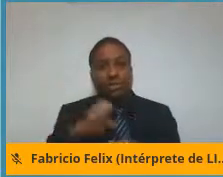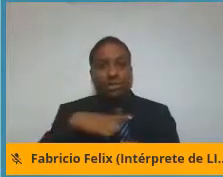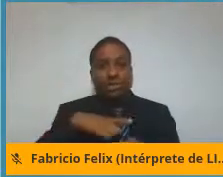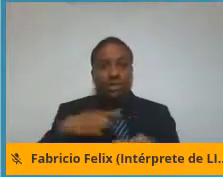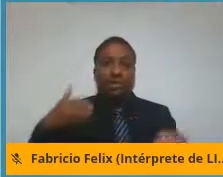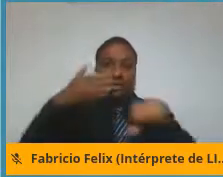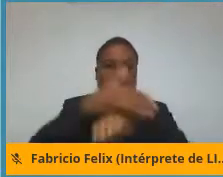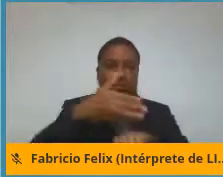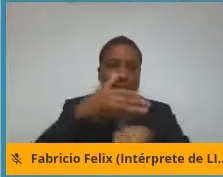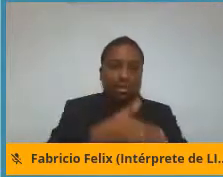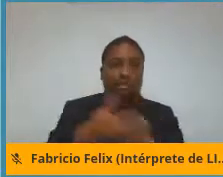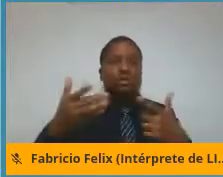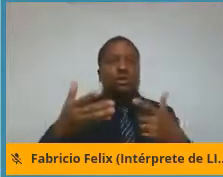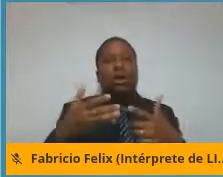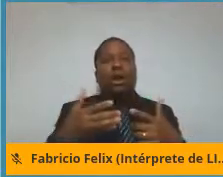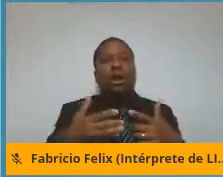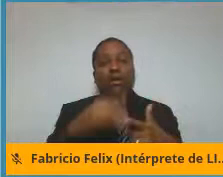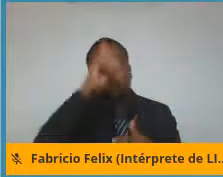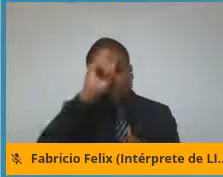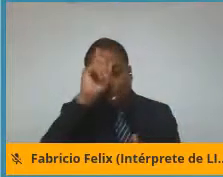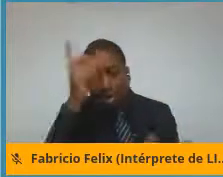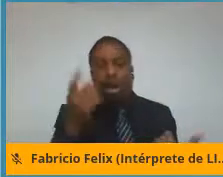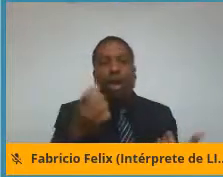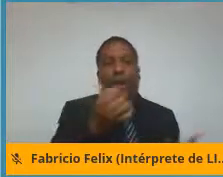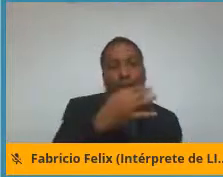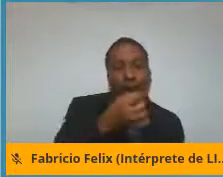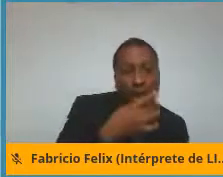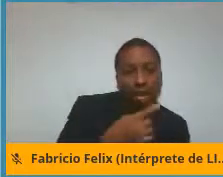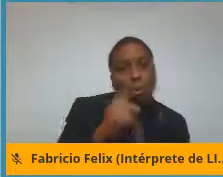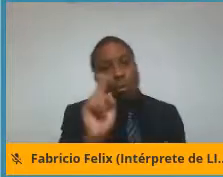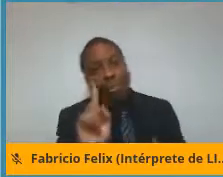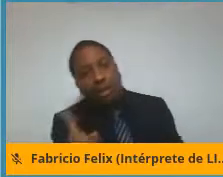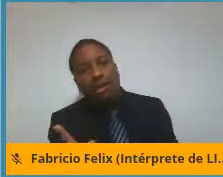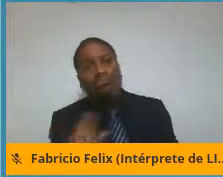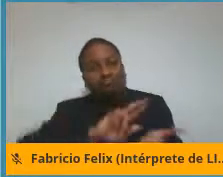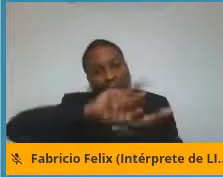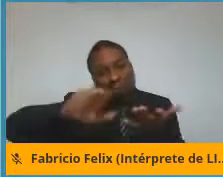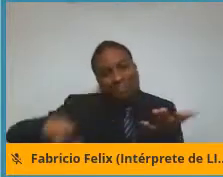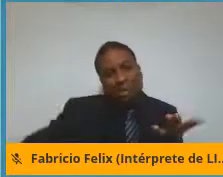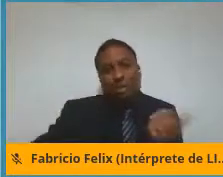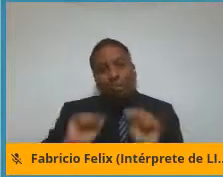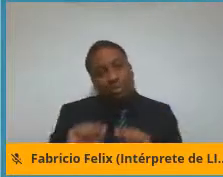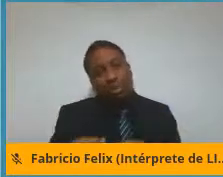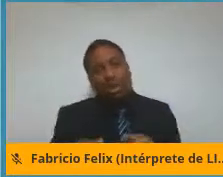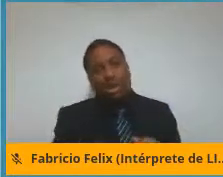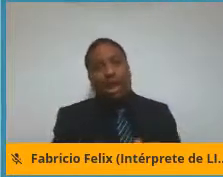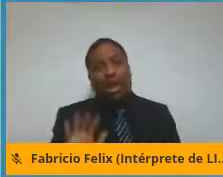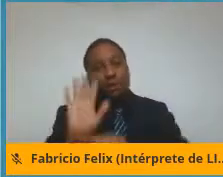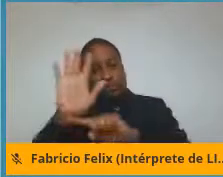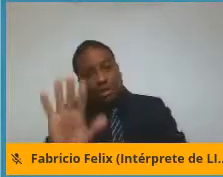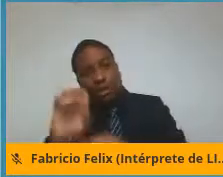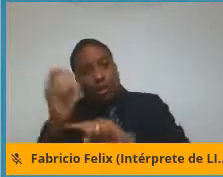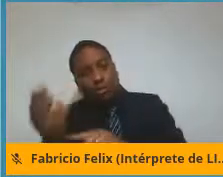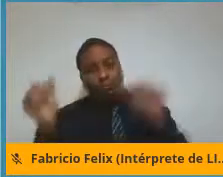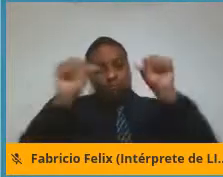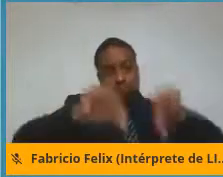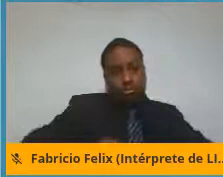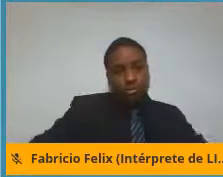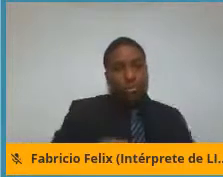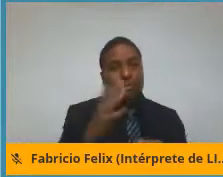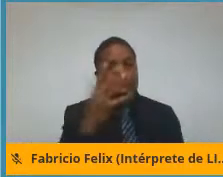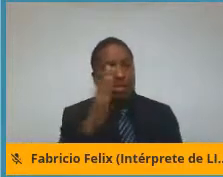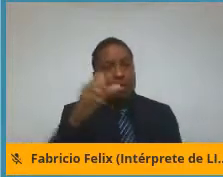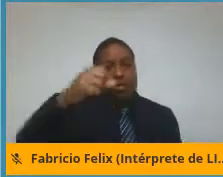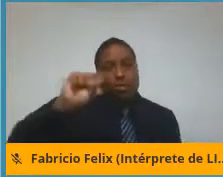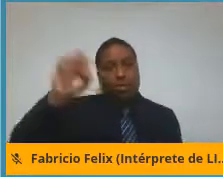recursos de saúde ou não, se tem acesso à medicação ou não, tem vários fatores que interferem nisso. Mas, de uma maneira geral, 80%